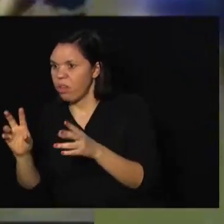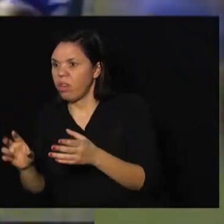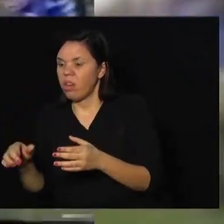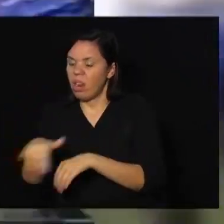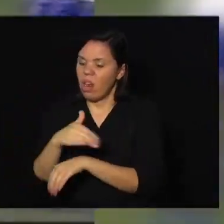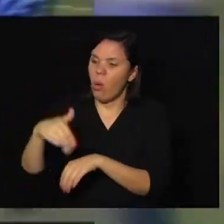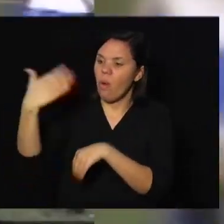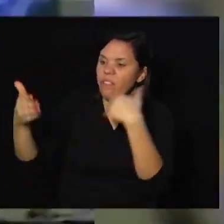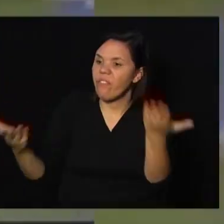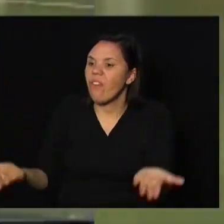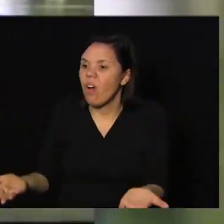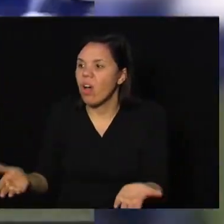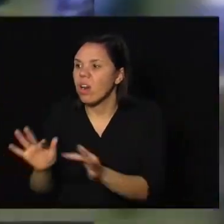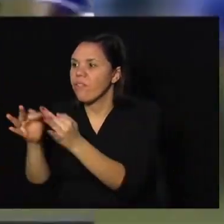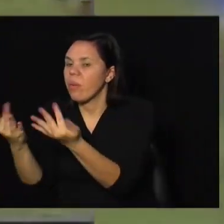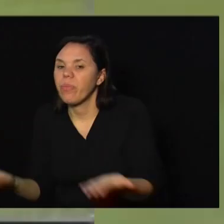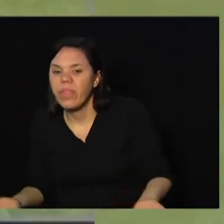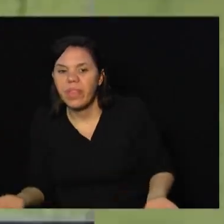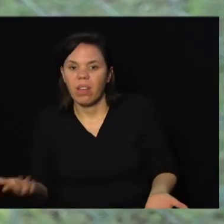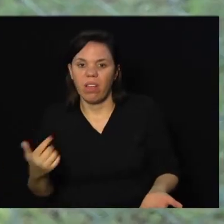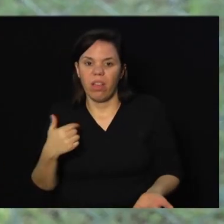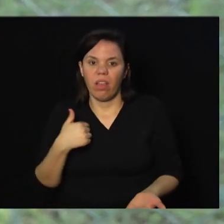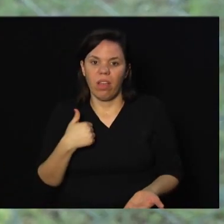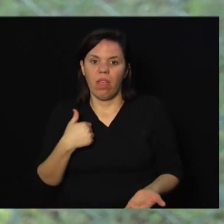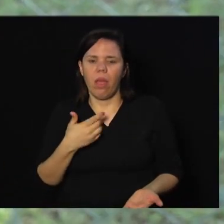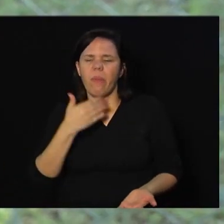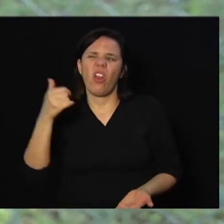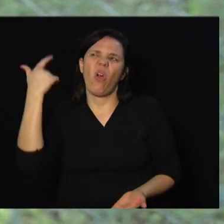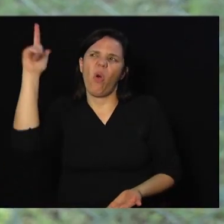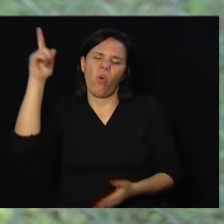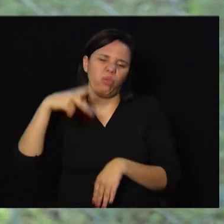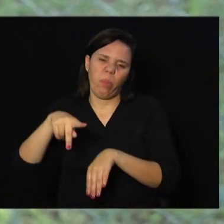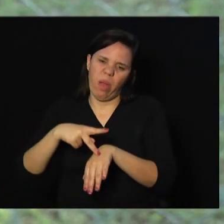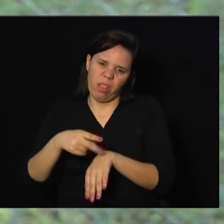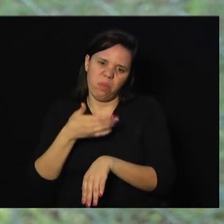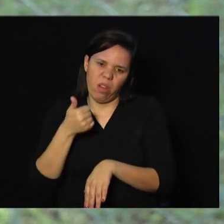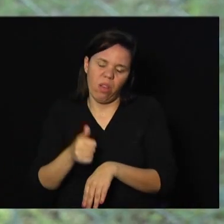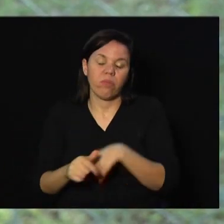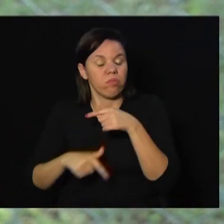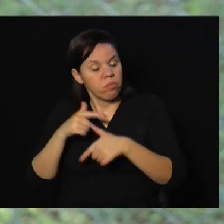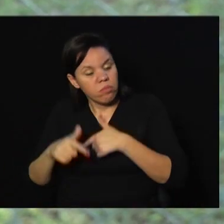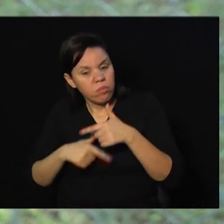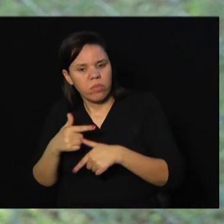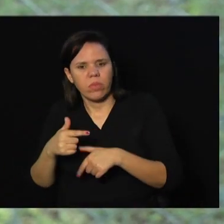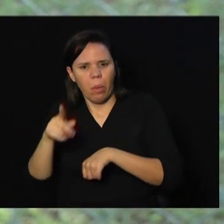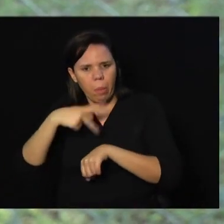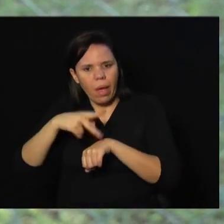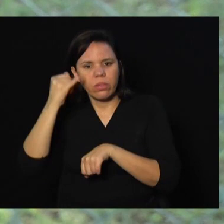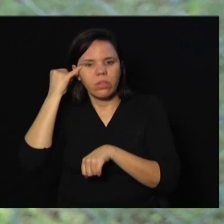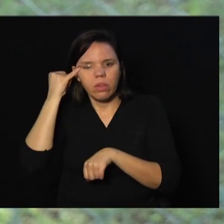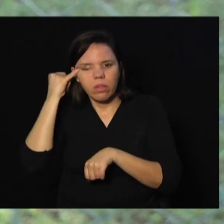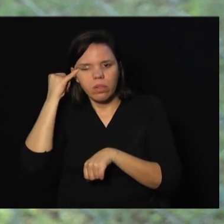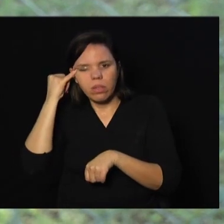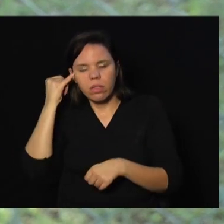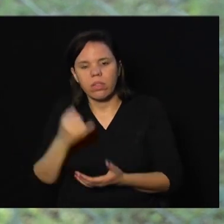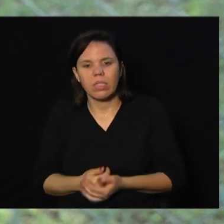né? E tudo mais. Então, eu investi na minha carreira fora do Brasil. Eu trabalhei no Japão,